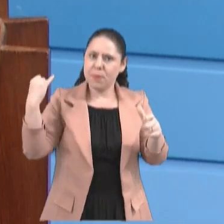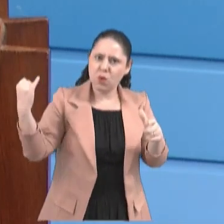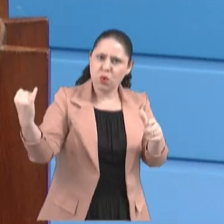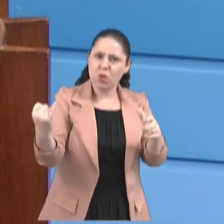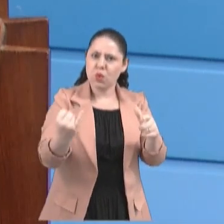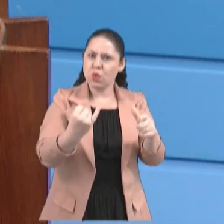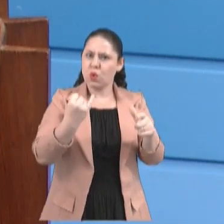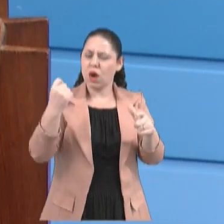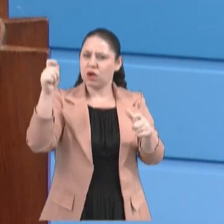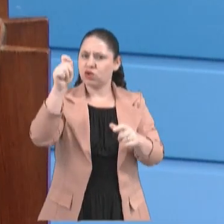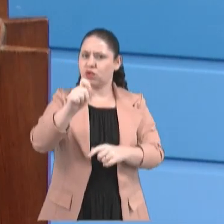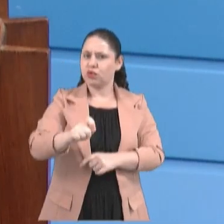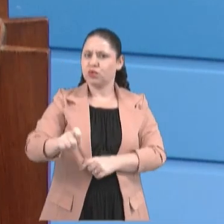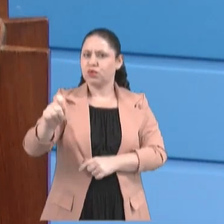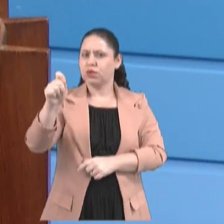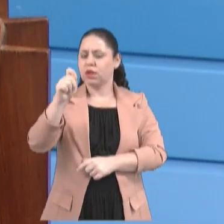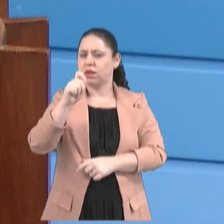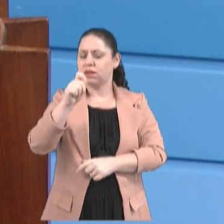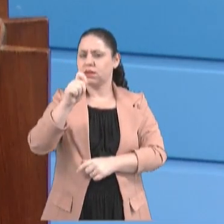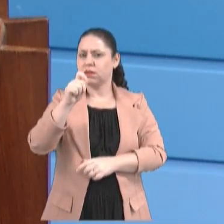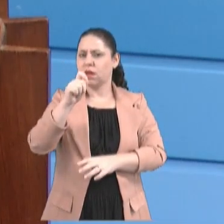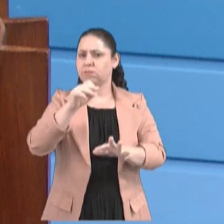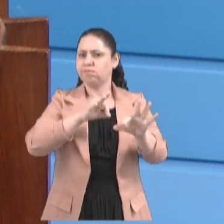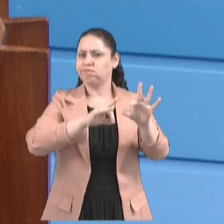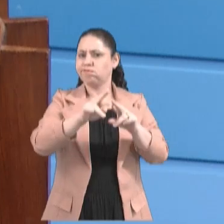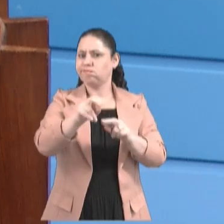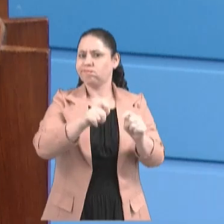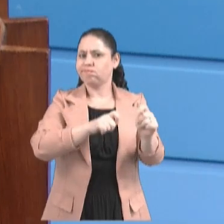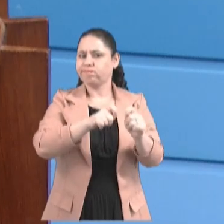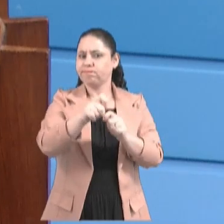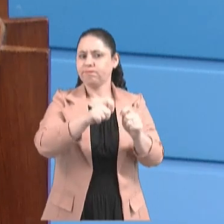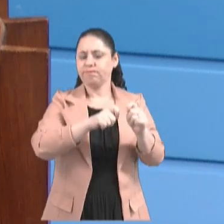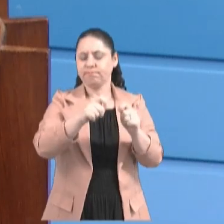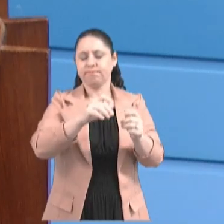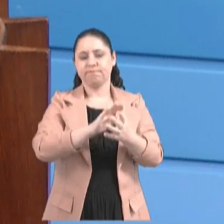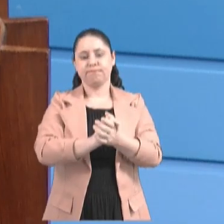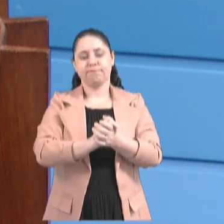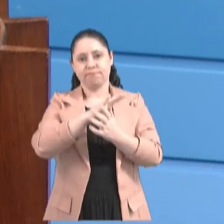importante agência de regulação do Estado de Mato Grosso do Sul.